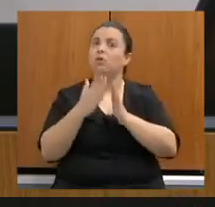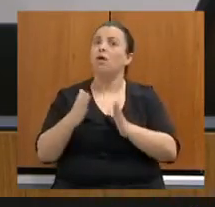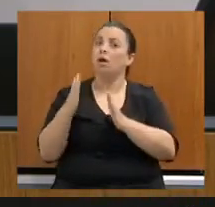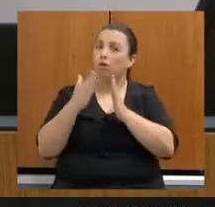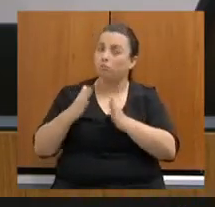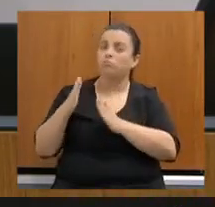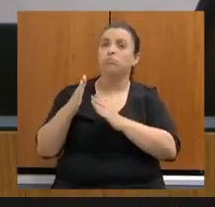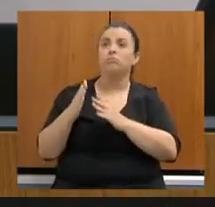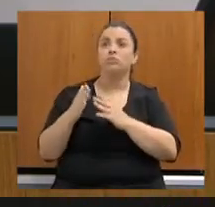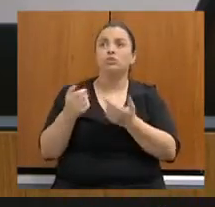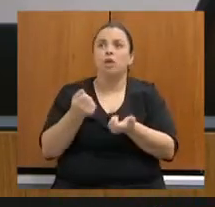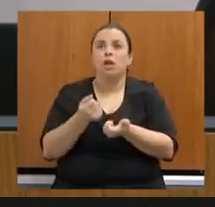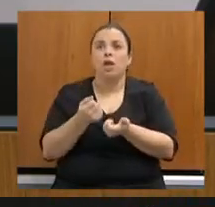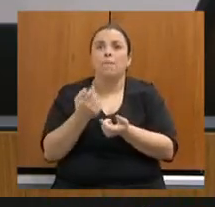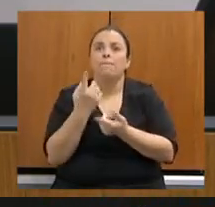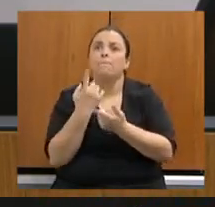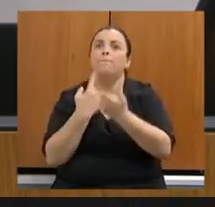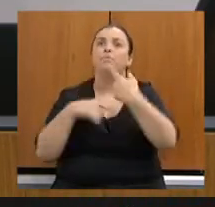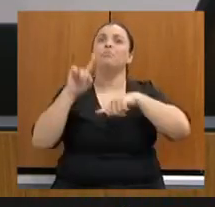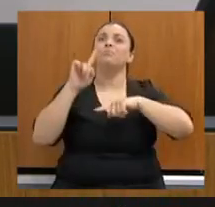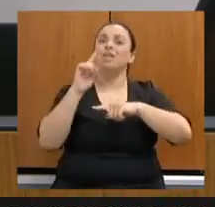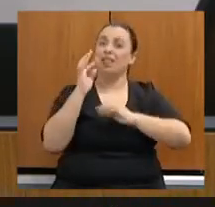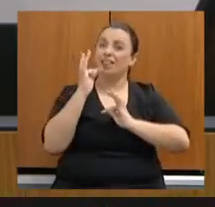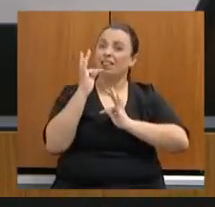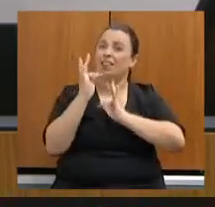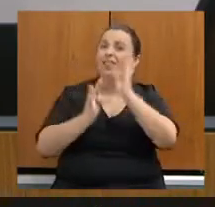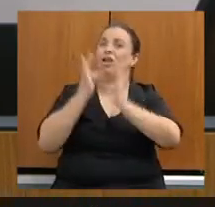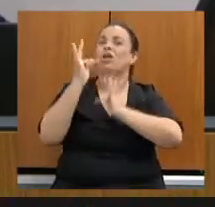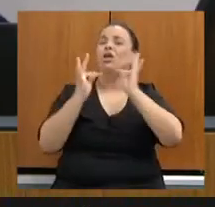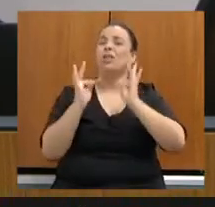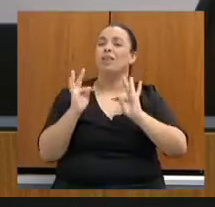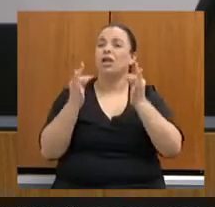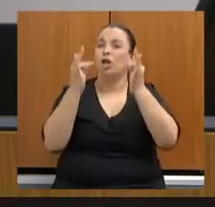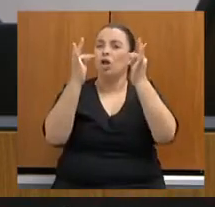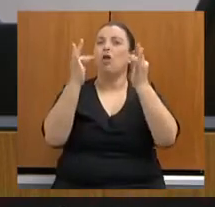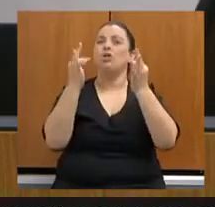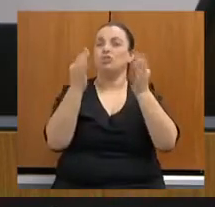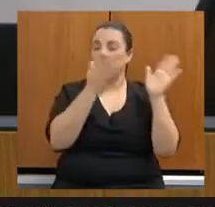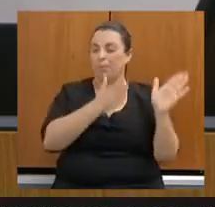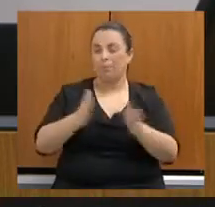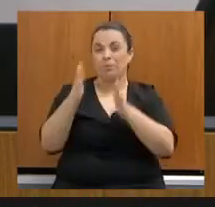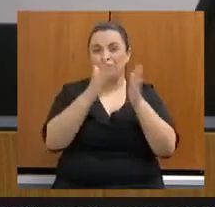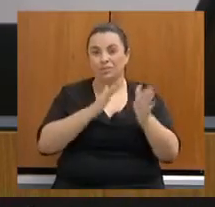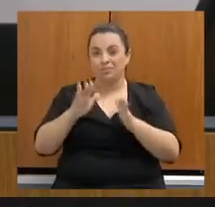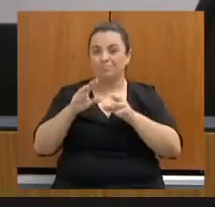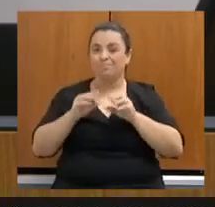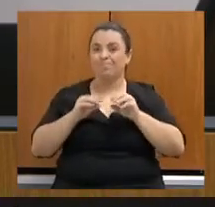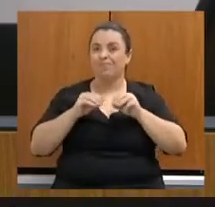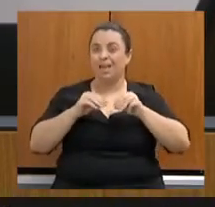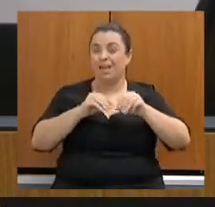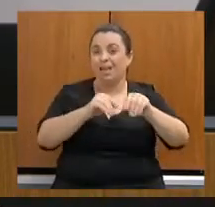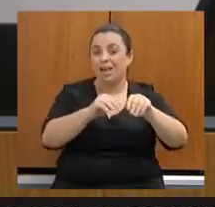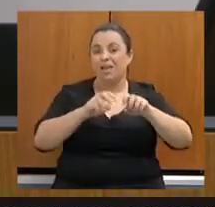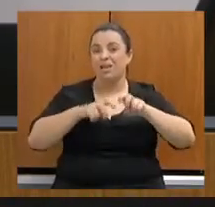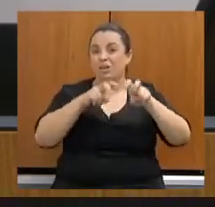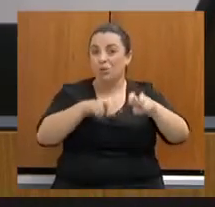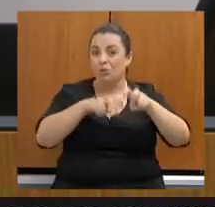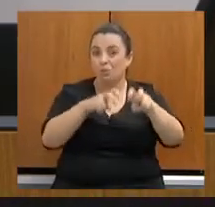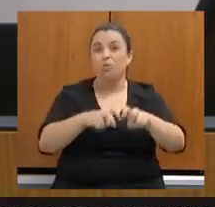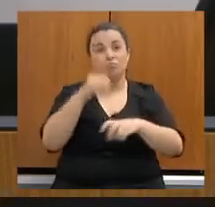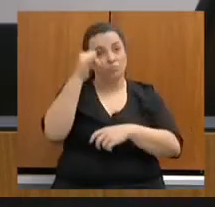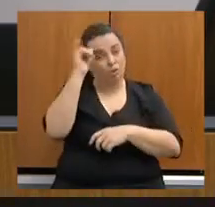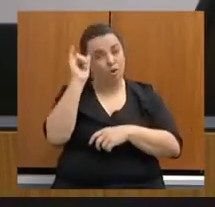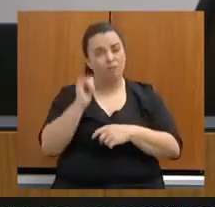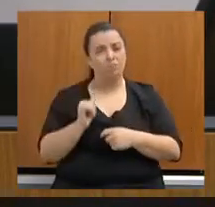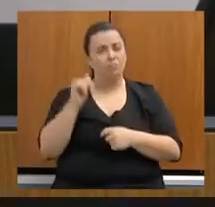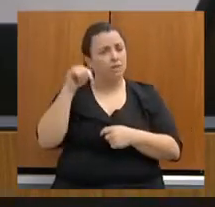de avanços tecnológicos na produção da agricultura e da pecuária e aqui em Minas São é